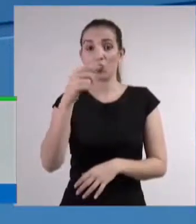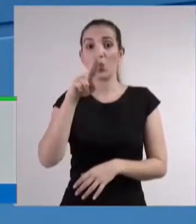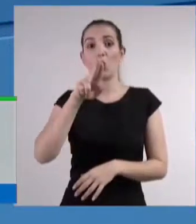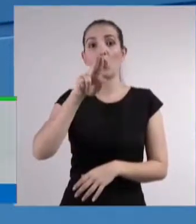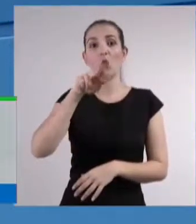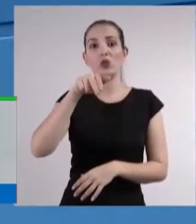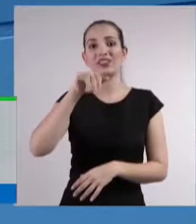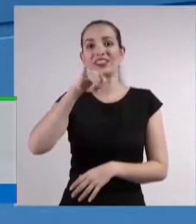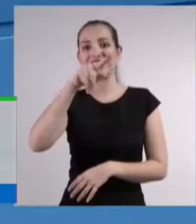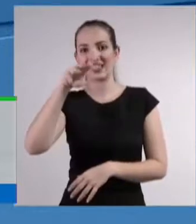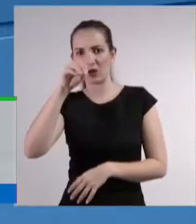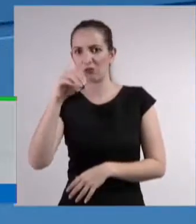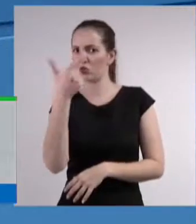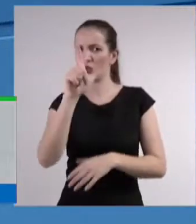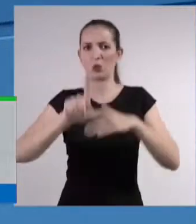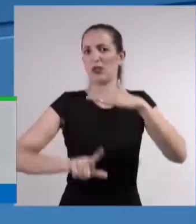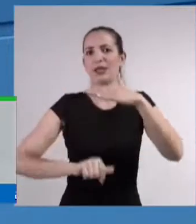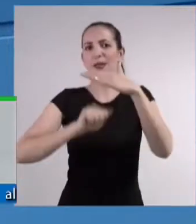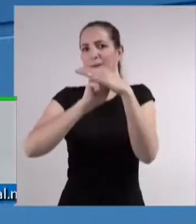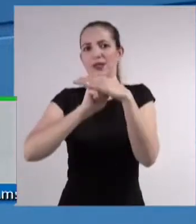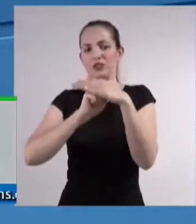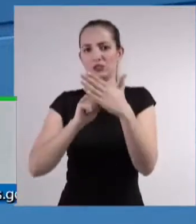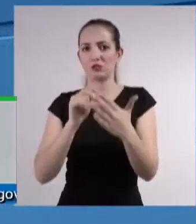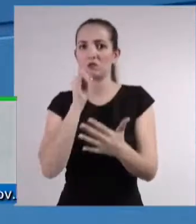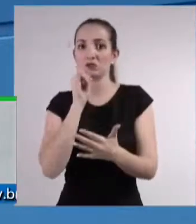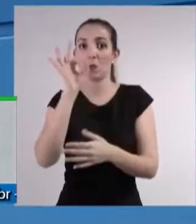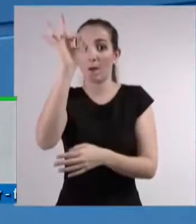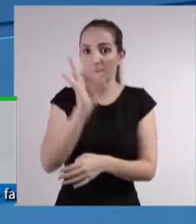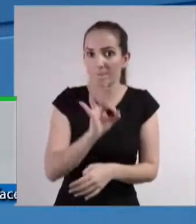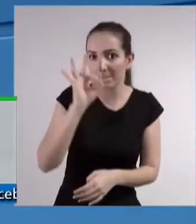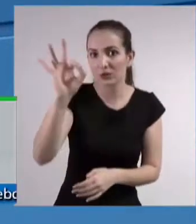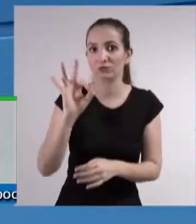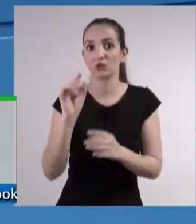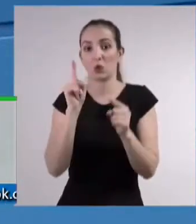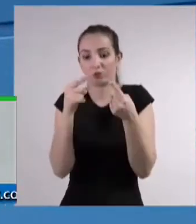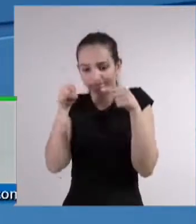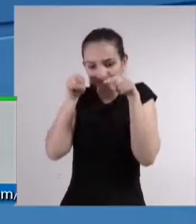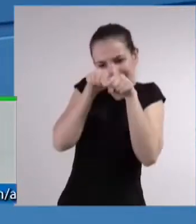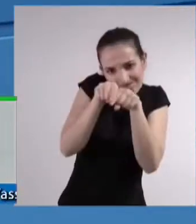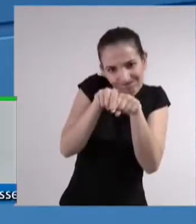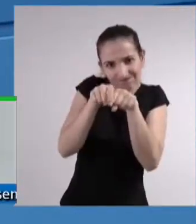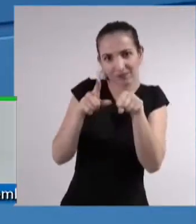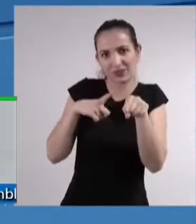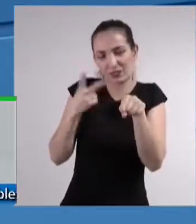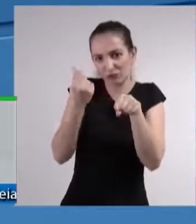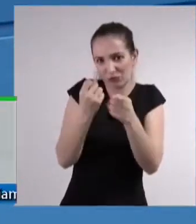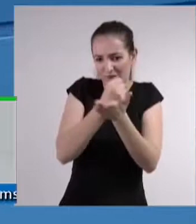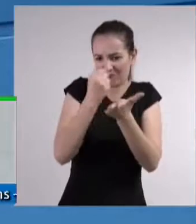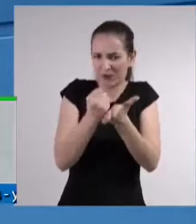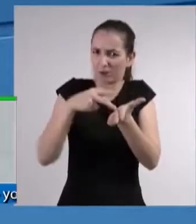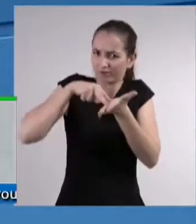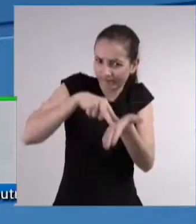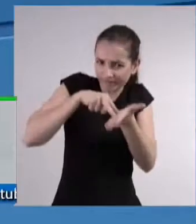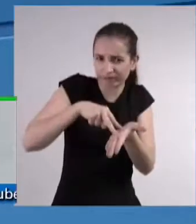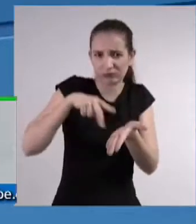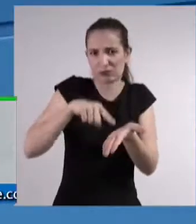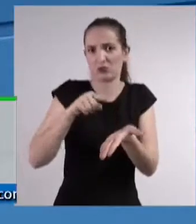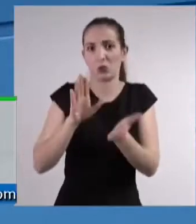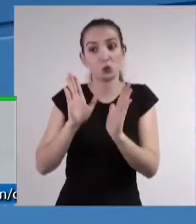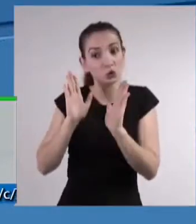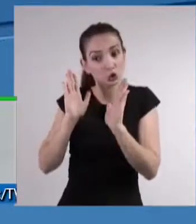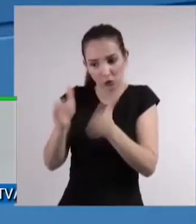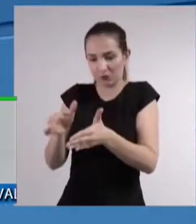a União não tem. Não tem lá um percentual, não tem uma vinculação, não tem uma verba carimbada para a